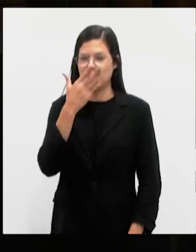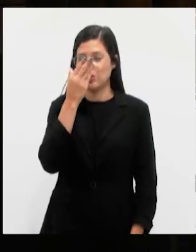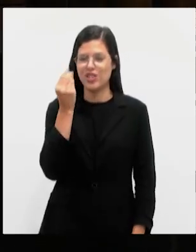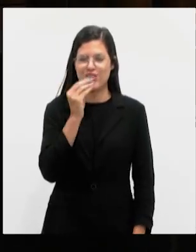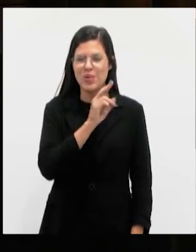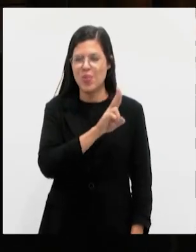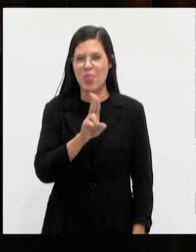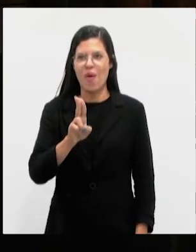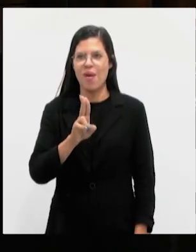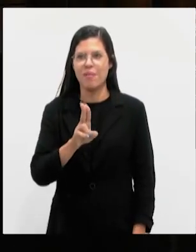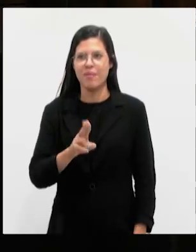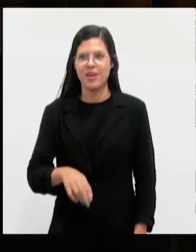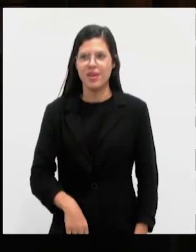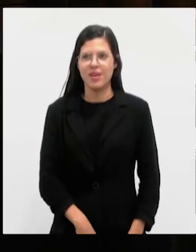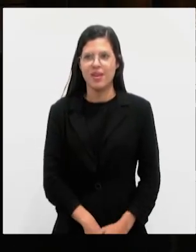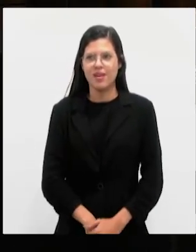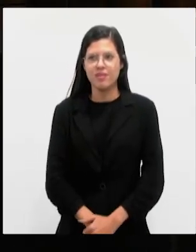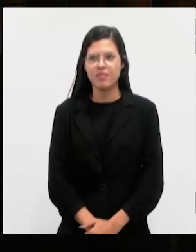Esqueci o nome do...